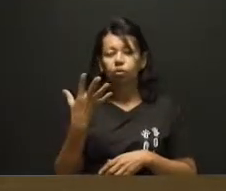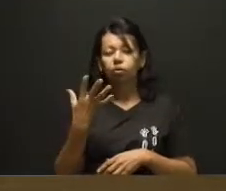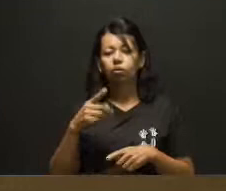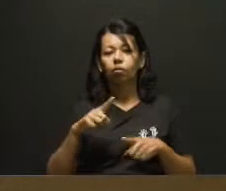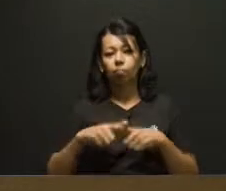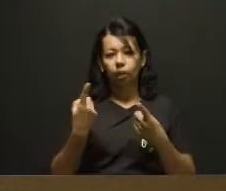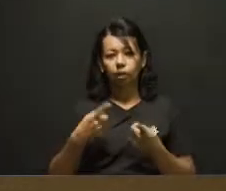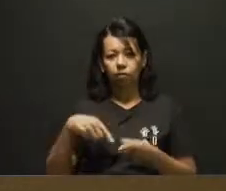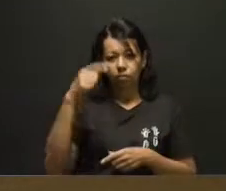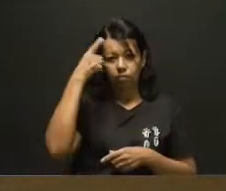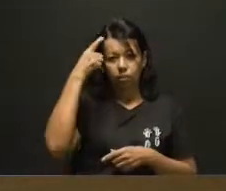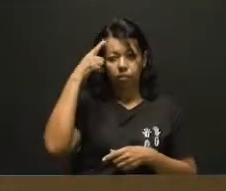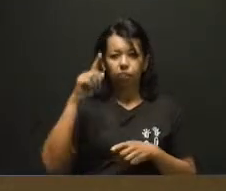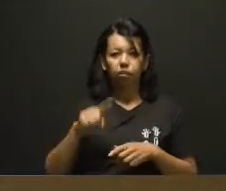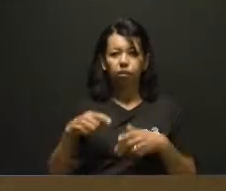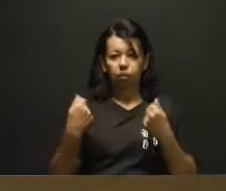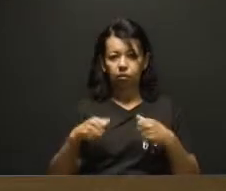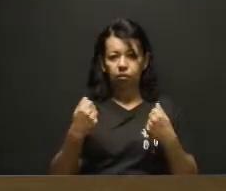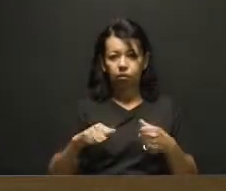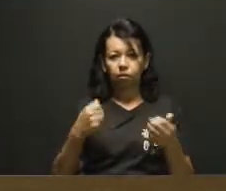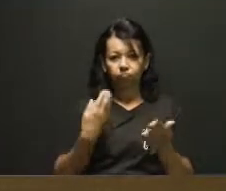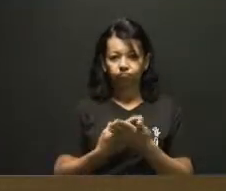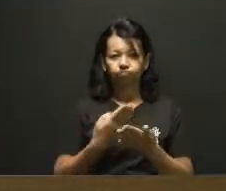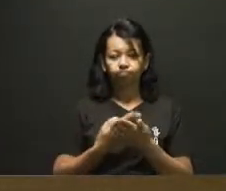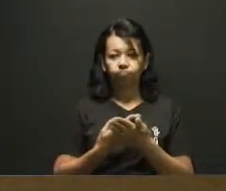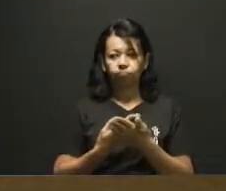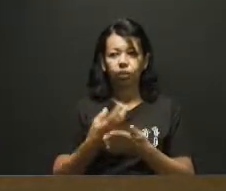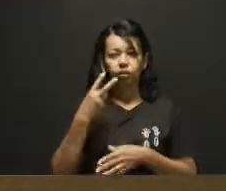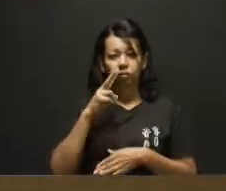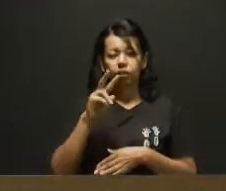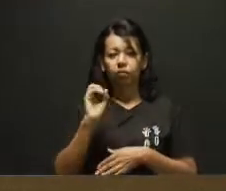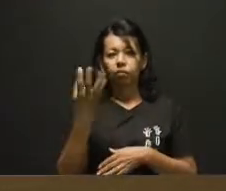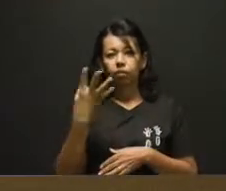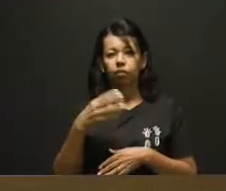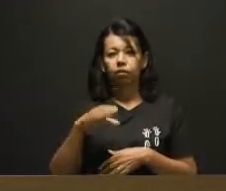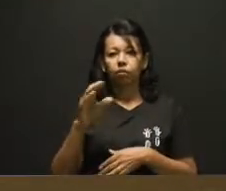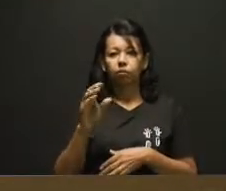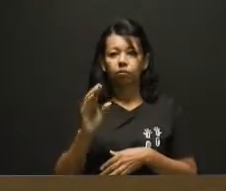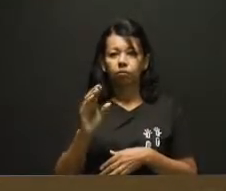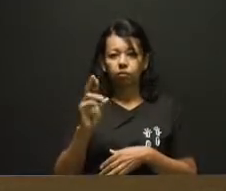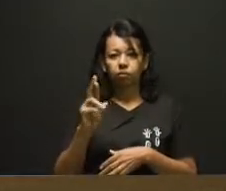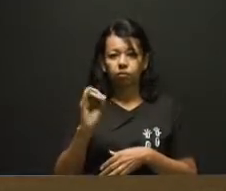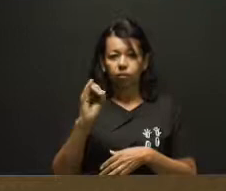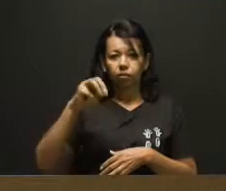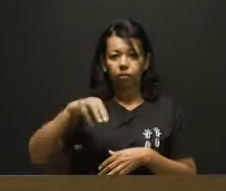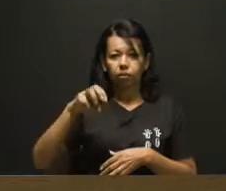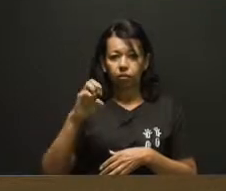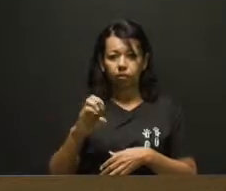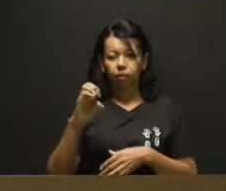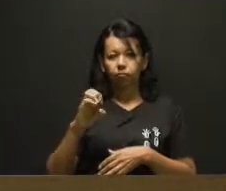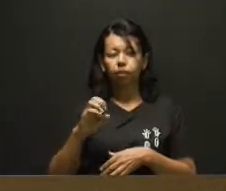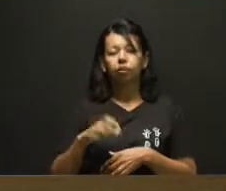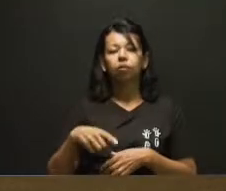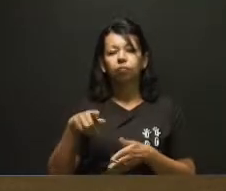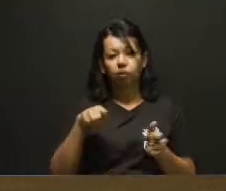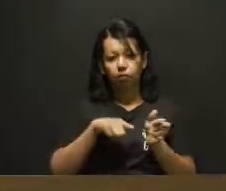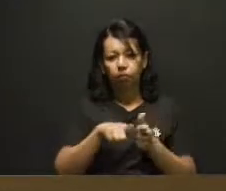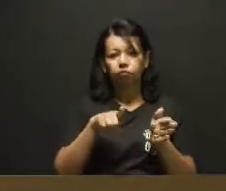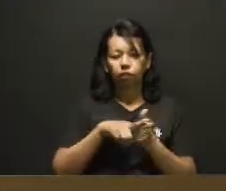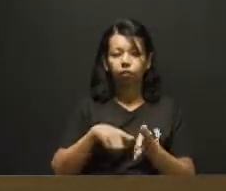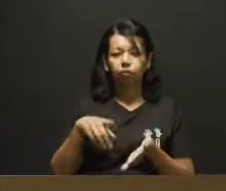é necessário sempre analisar e se verificado realmente ocorrência do crime o registro vai ser feita a investigação vai ser